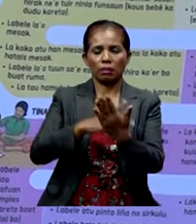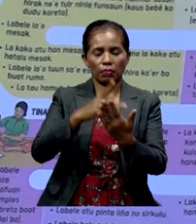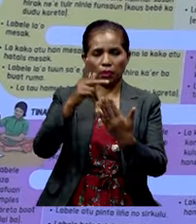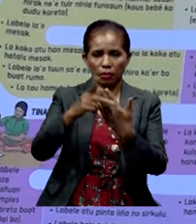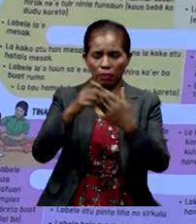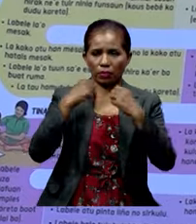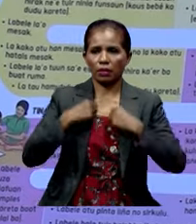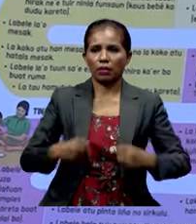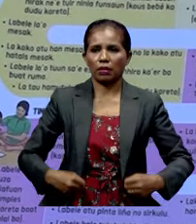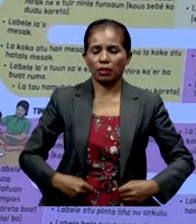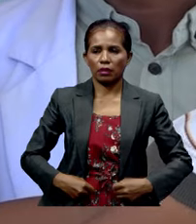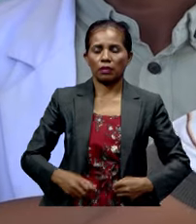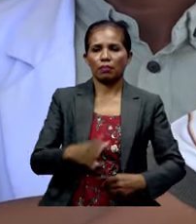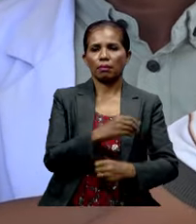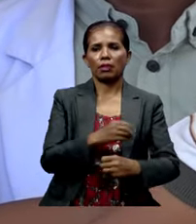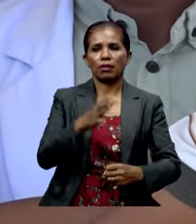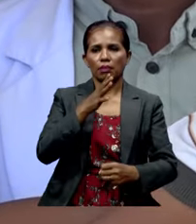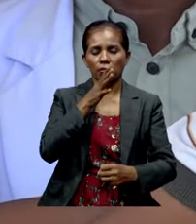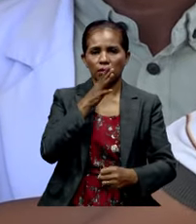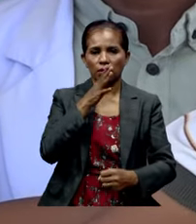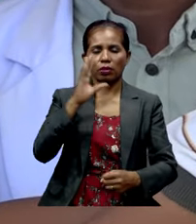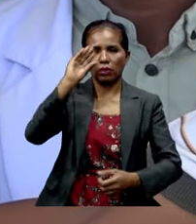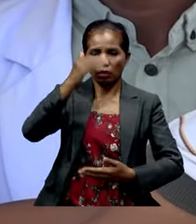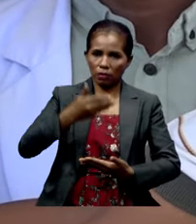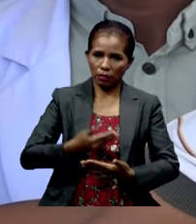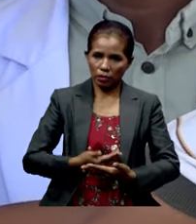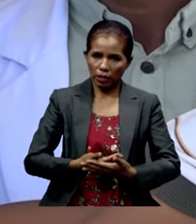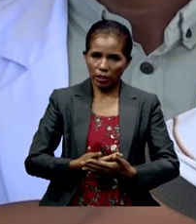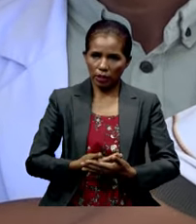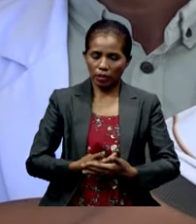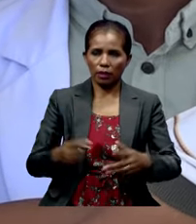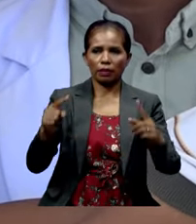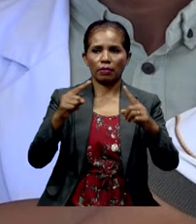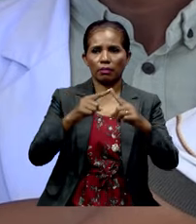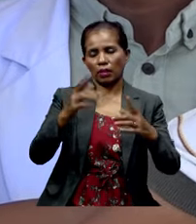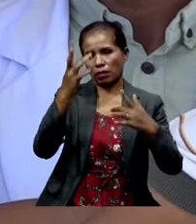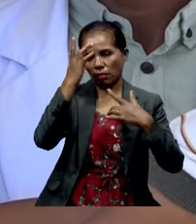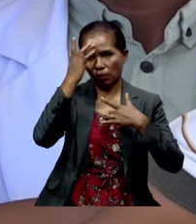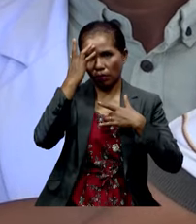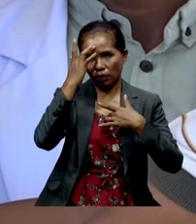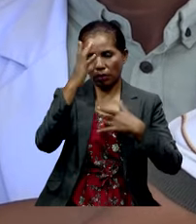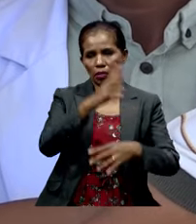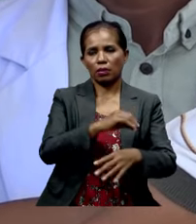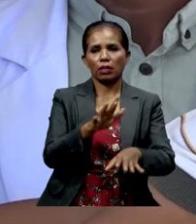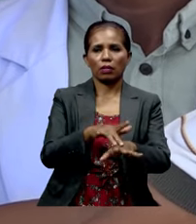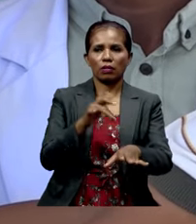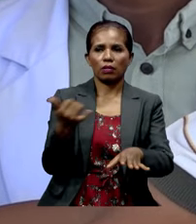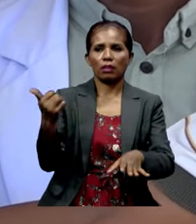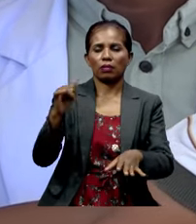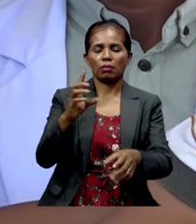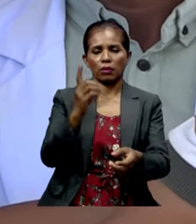ba inan nooan ba iha moras contagiosa Sira nessa